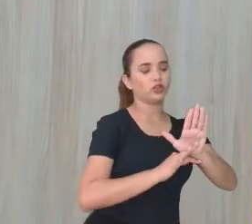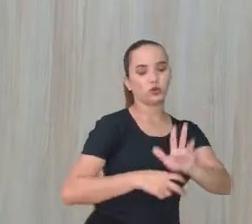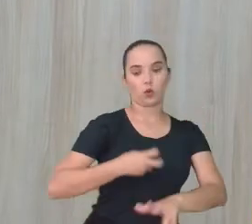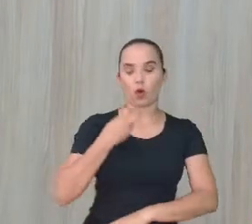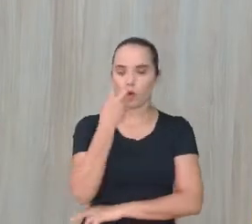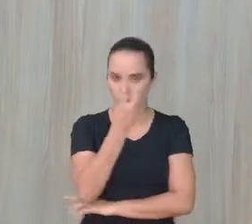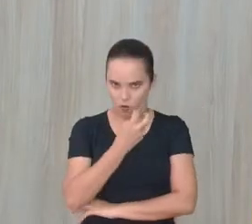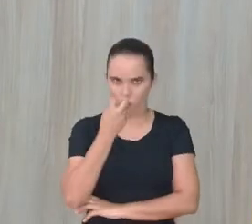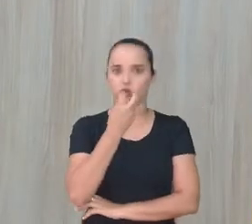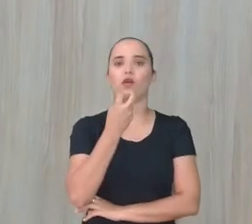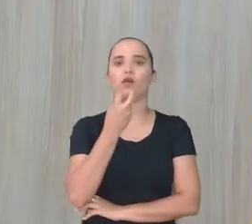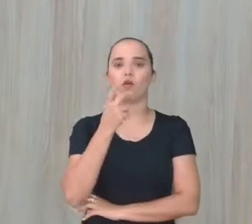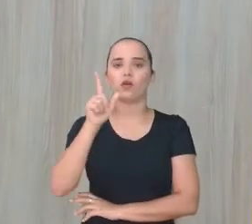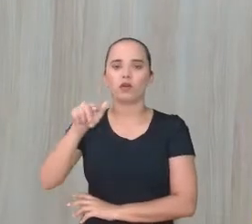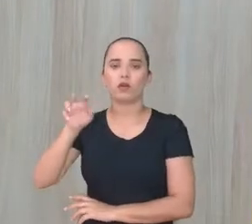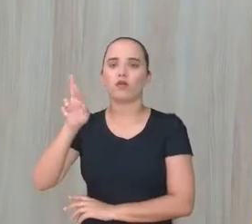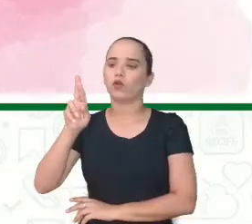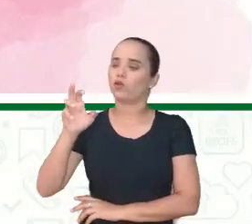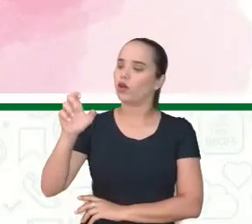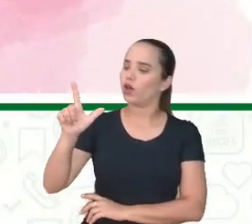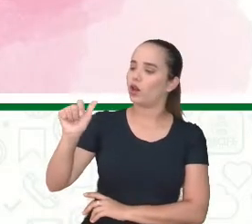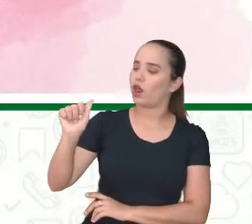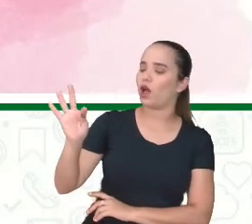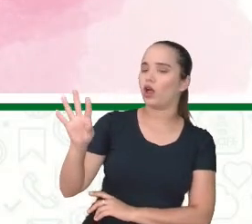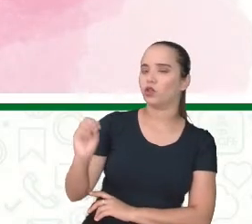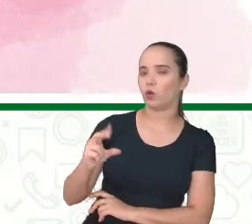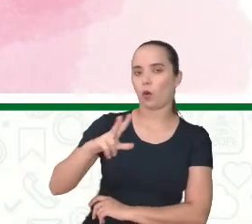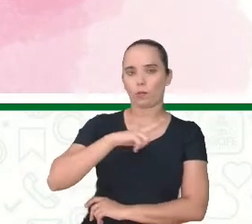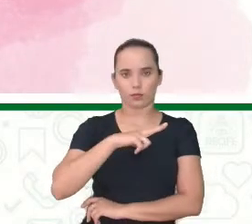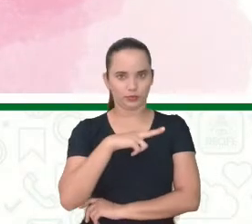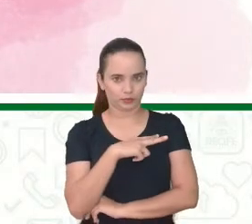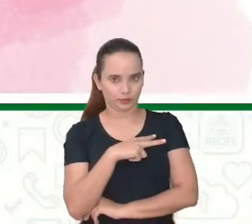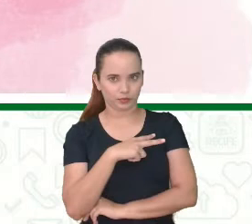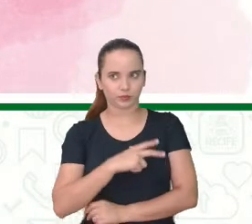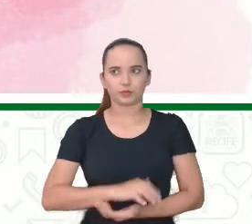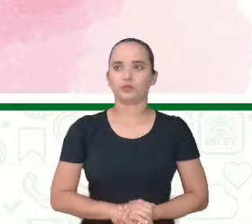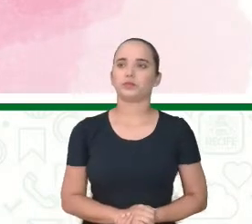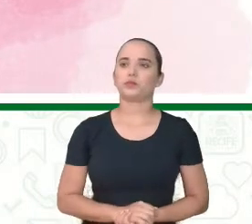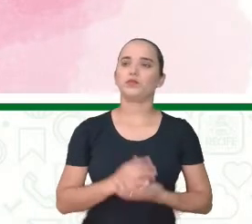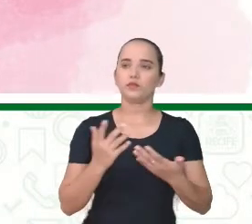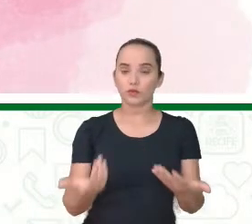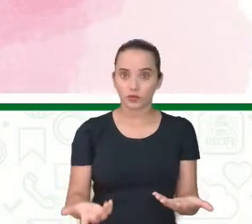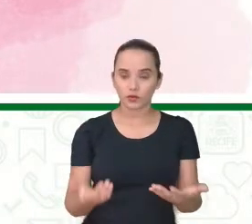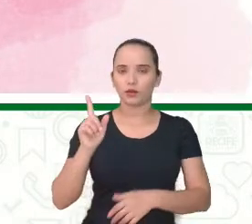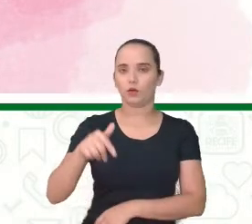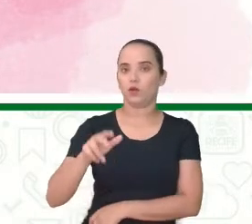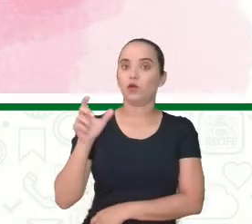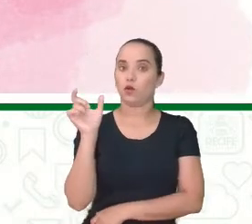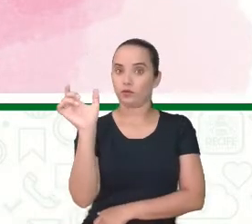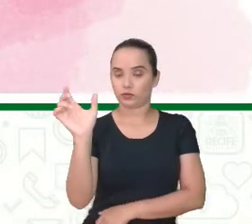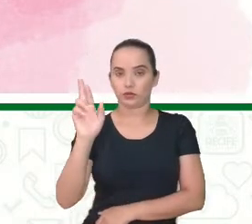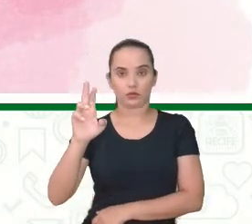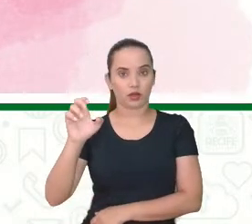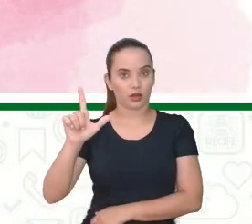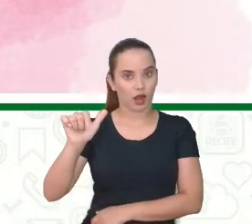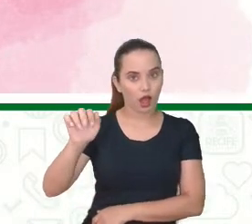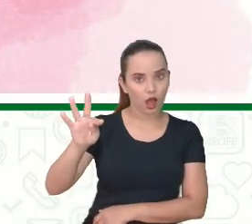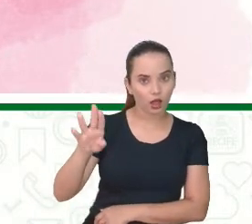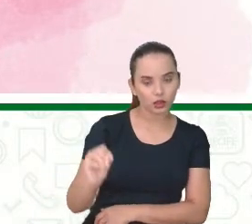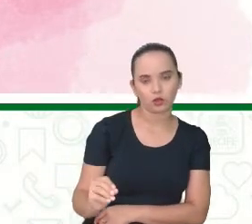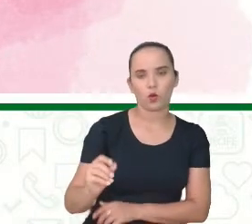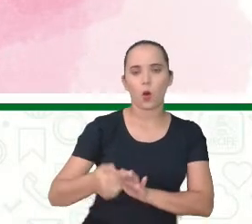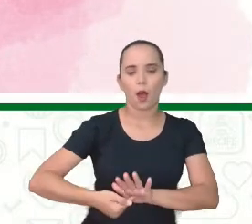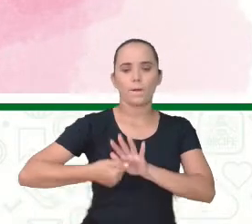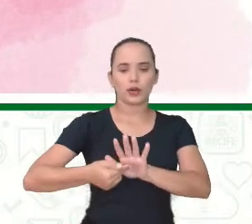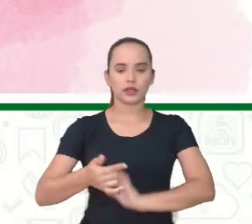pessoal. Vê. O relato pessoal é um gênero textual que apresenta uma